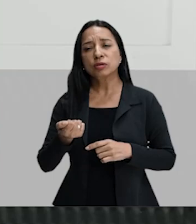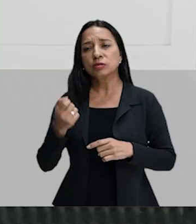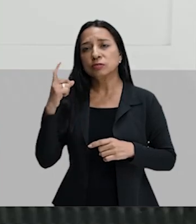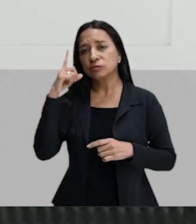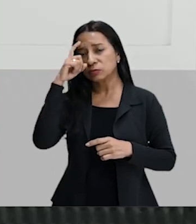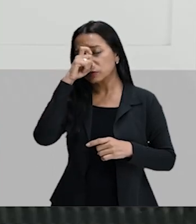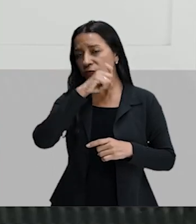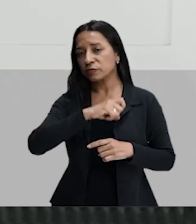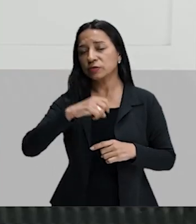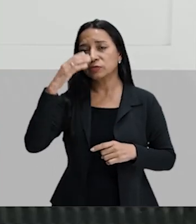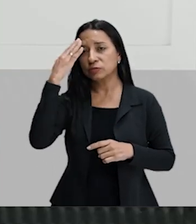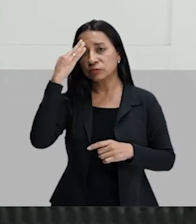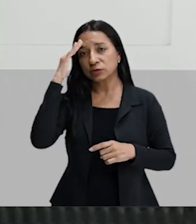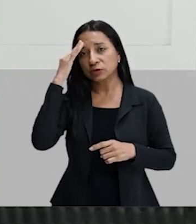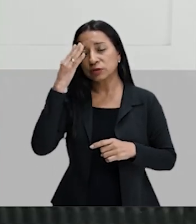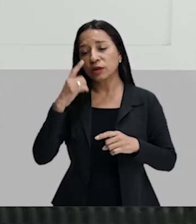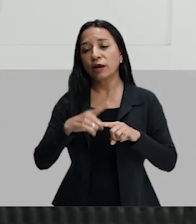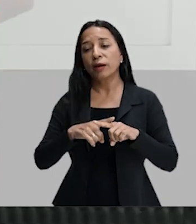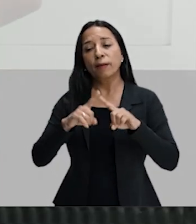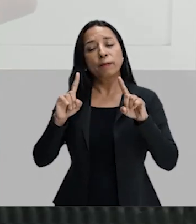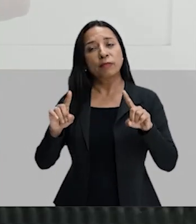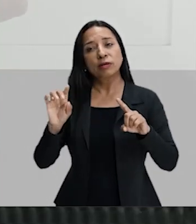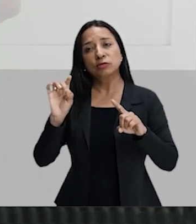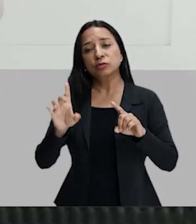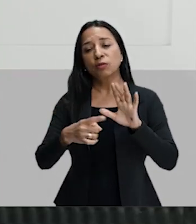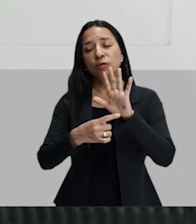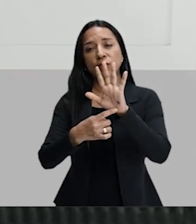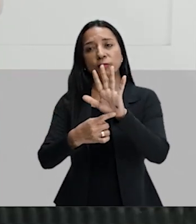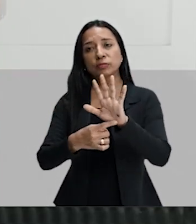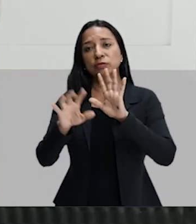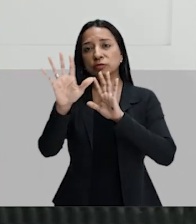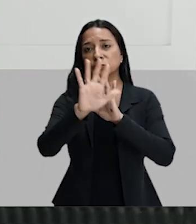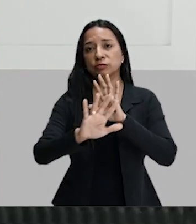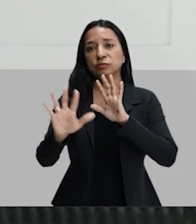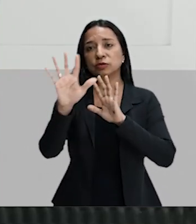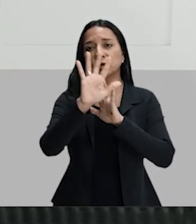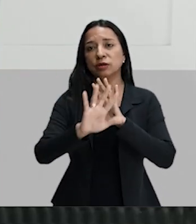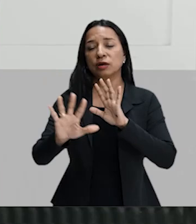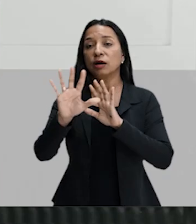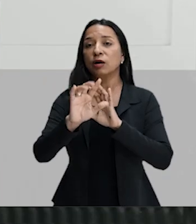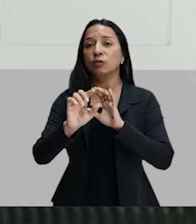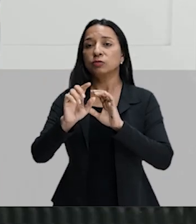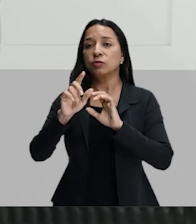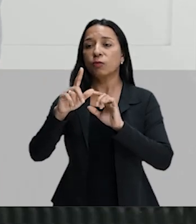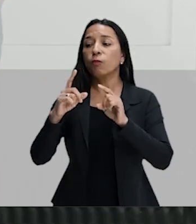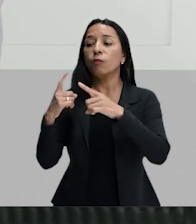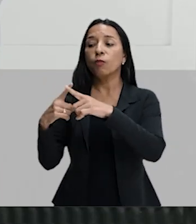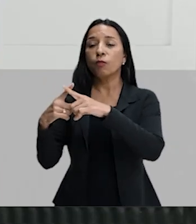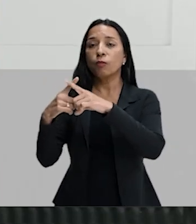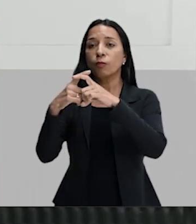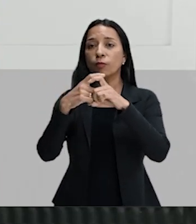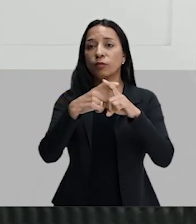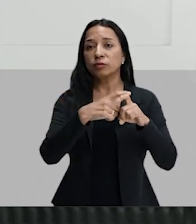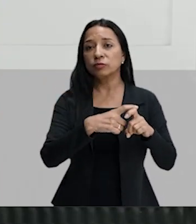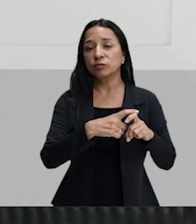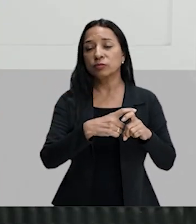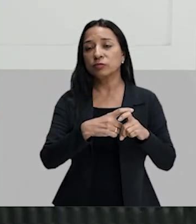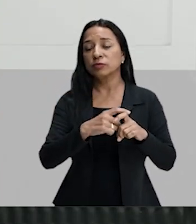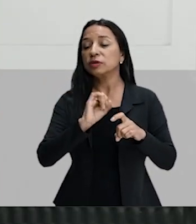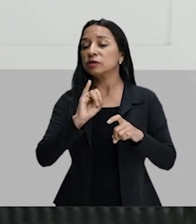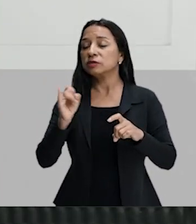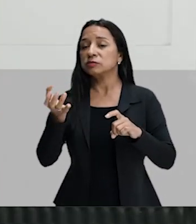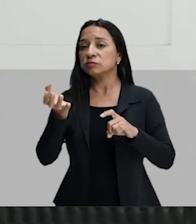compreender, tá? Mas isso aqui é a representação geral de um polinômio. Se eu quero representar todos